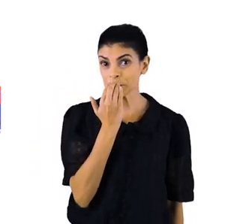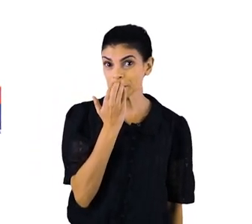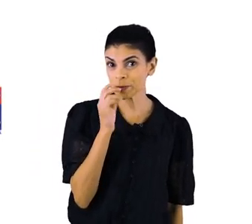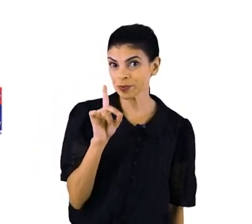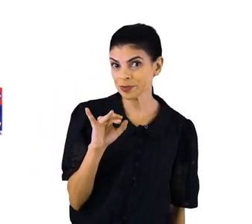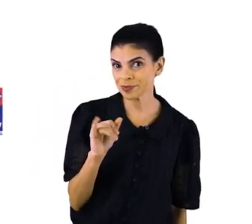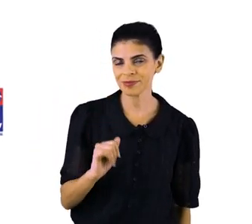Obrigado.